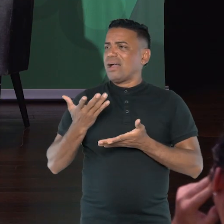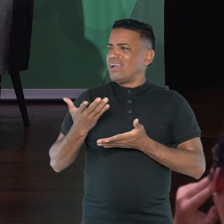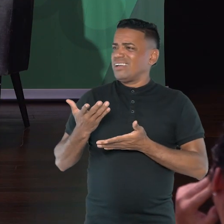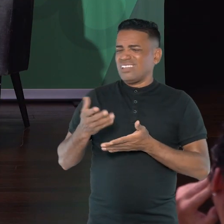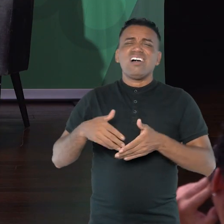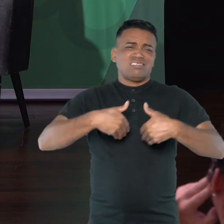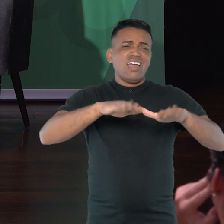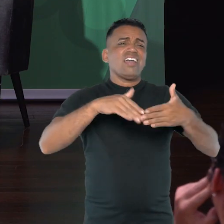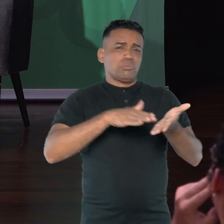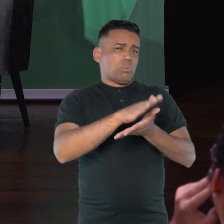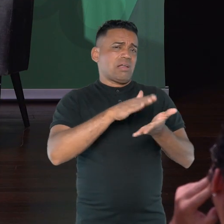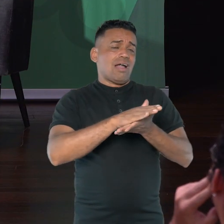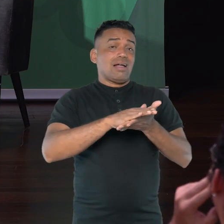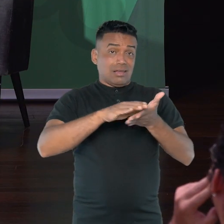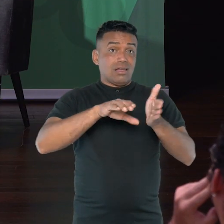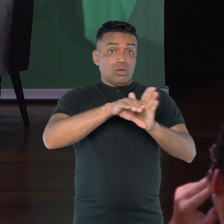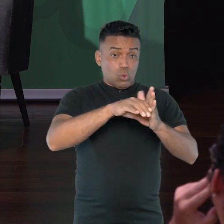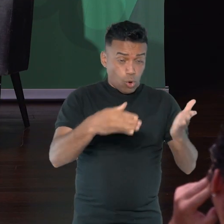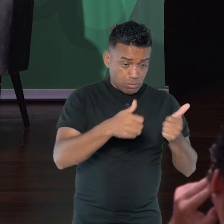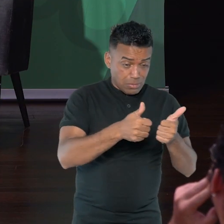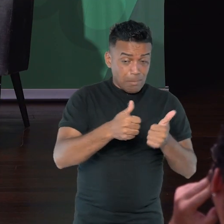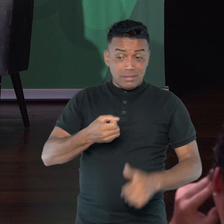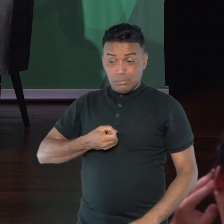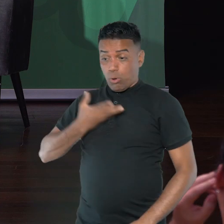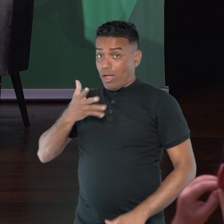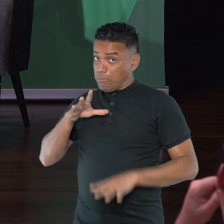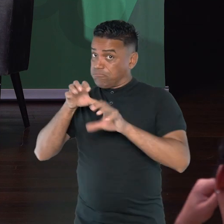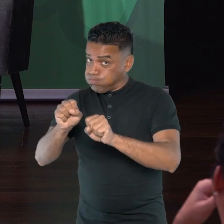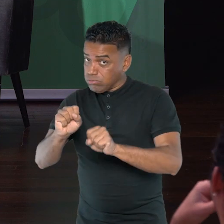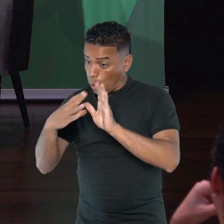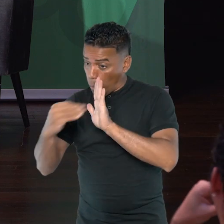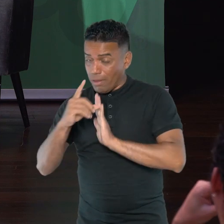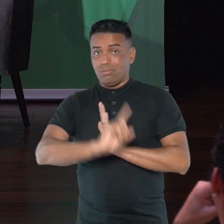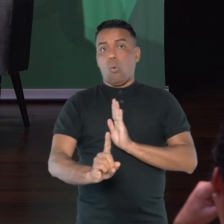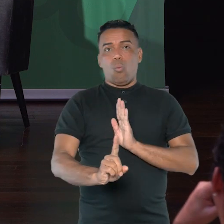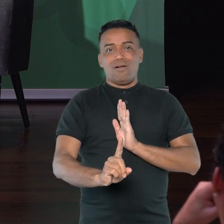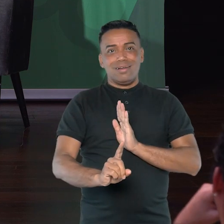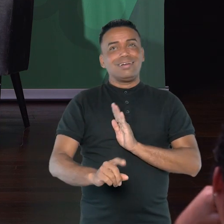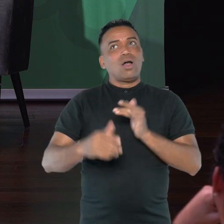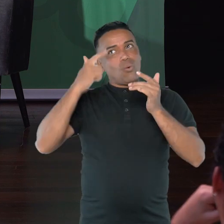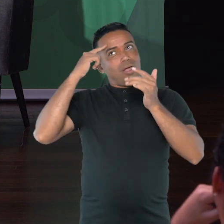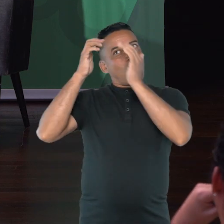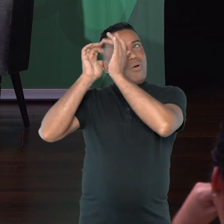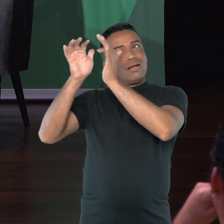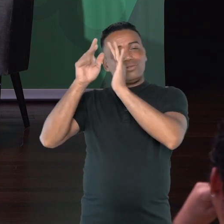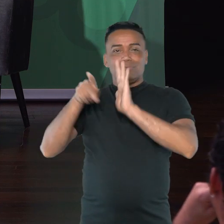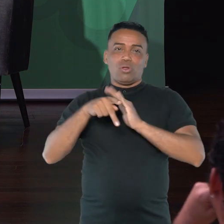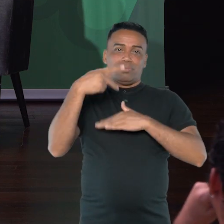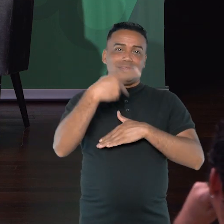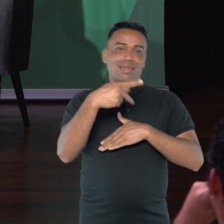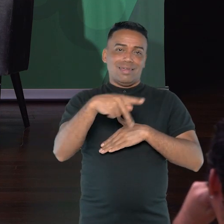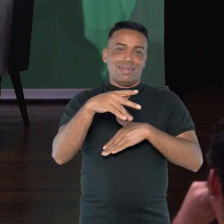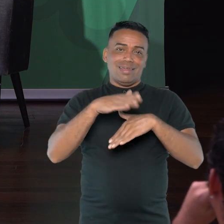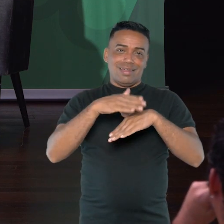não, deixa ele, não tem problema, mexer nas minhas crônicas, tudo bem, só não mexa nos meus poemas, né? Então, é o raciocínio que ele faz. Então, eu acho que o